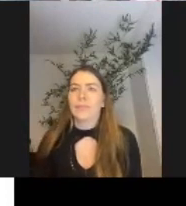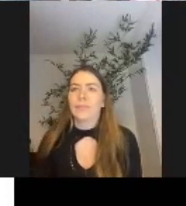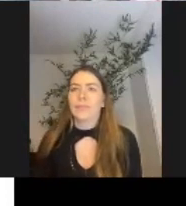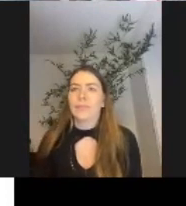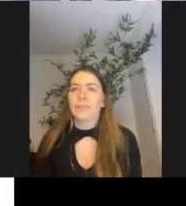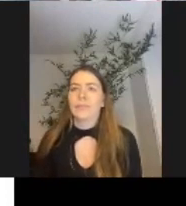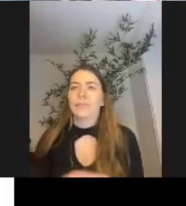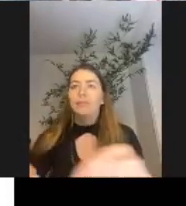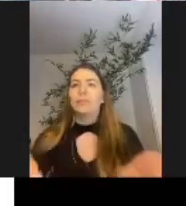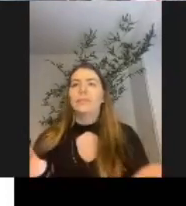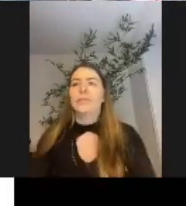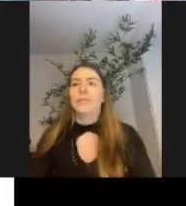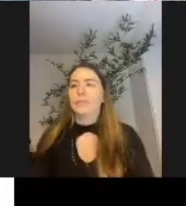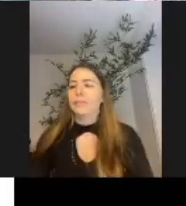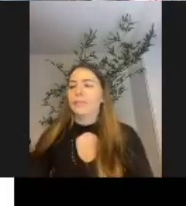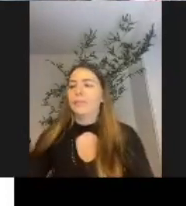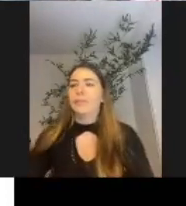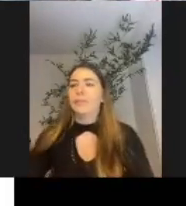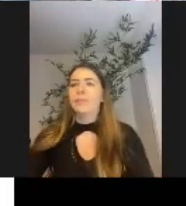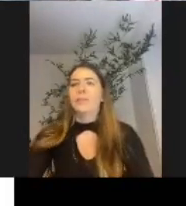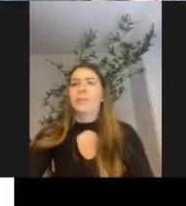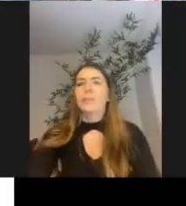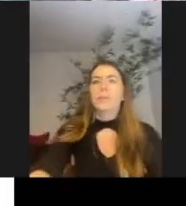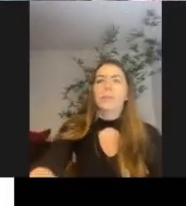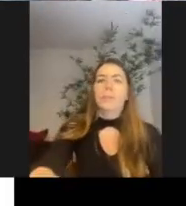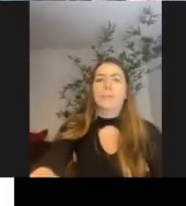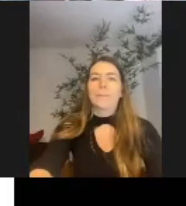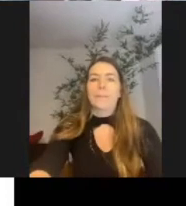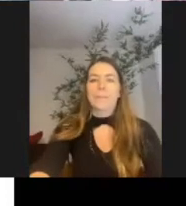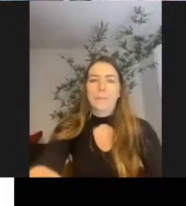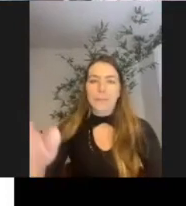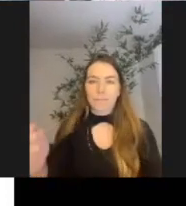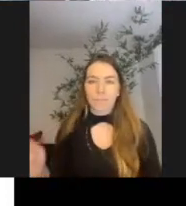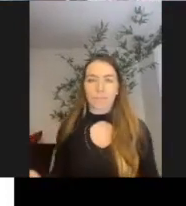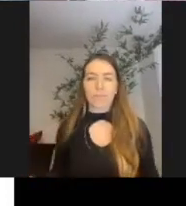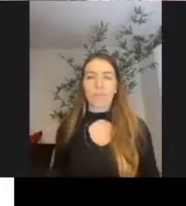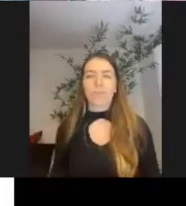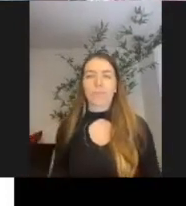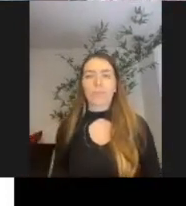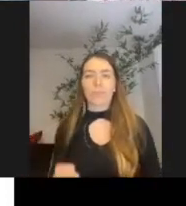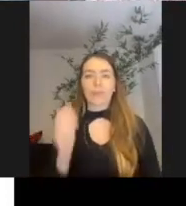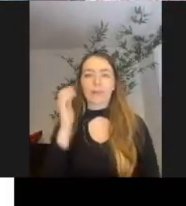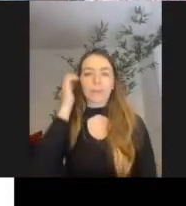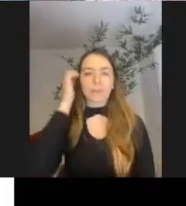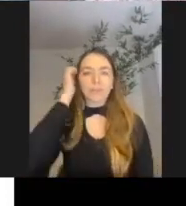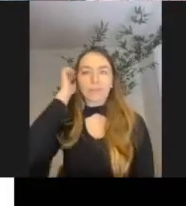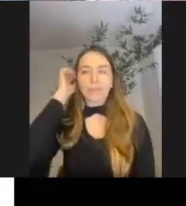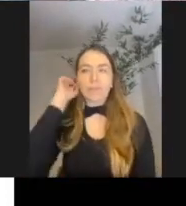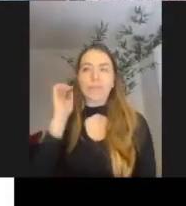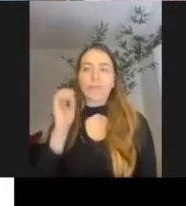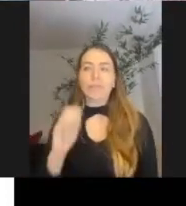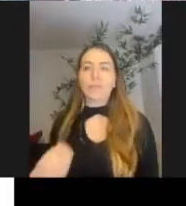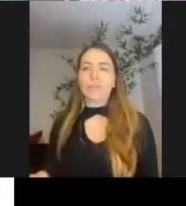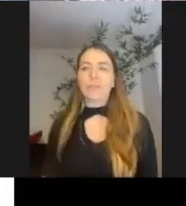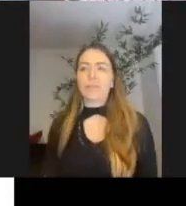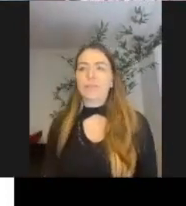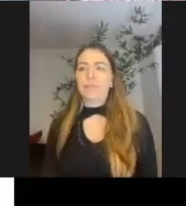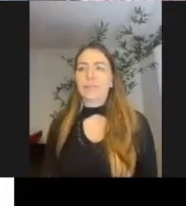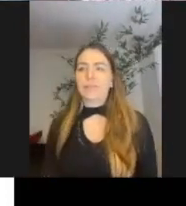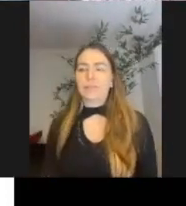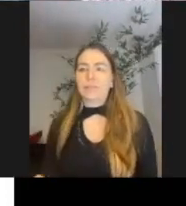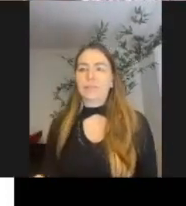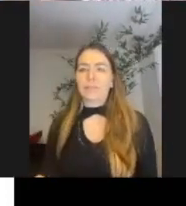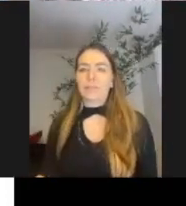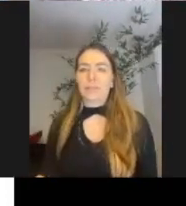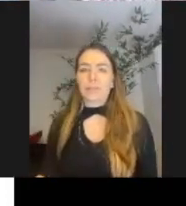Ele é completo, ele tem proteína, vitamina B, e Vou ele é um alimento estourar de vender esse negócio com essa Uma receita que série essa aí menina